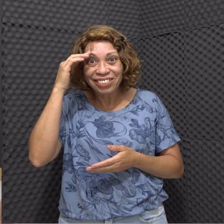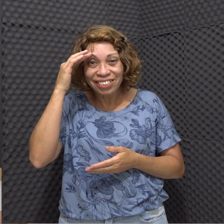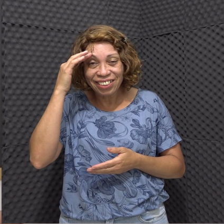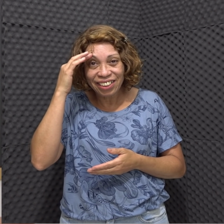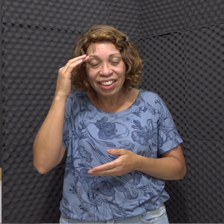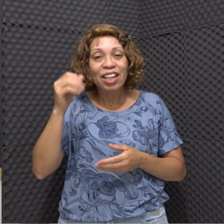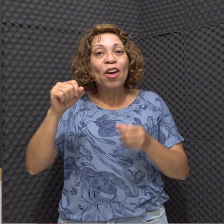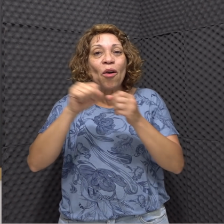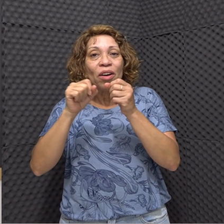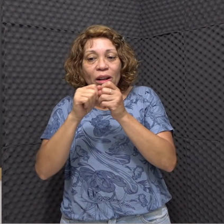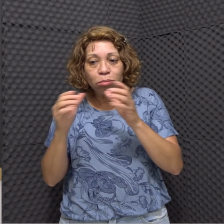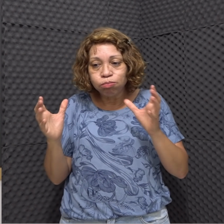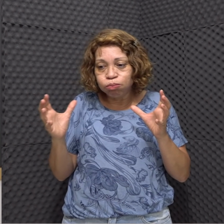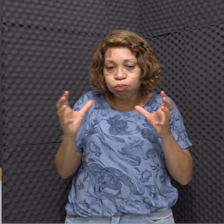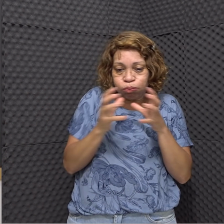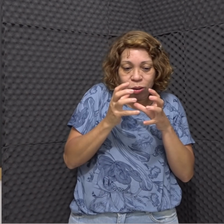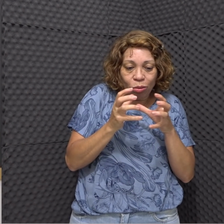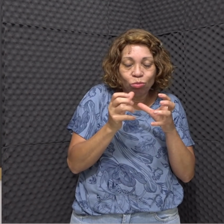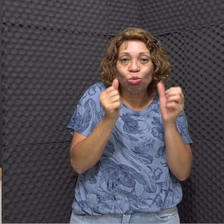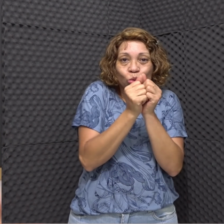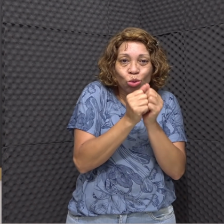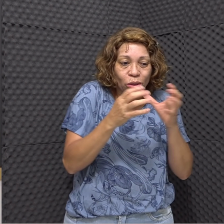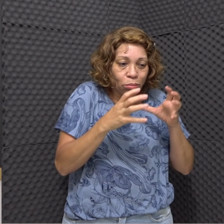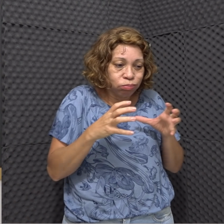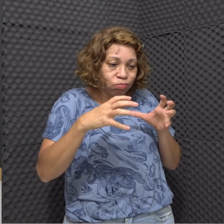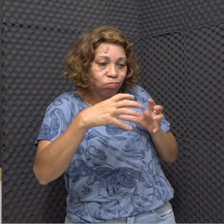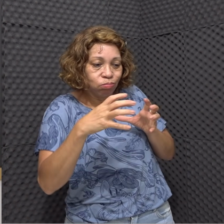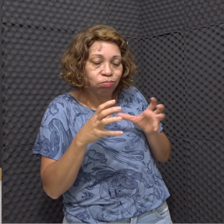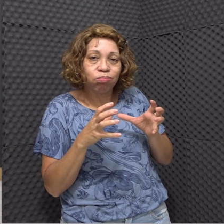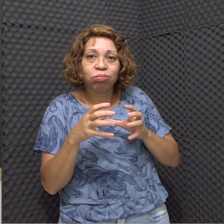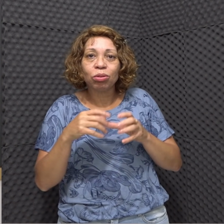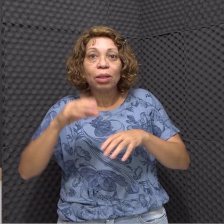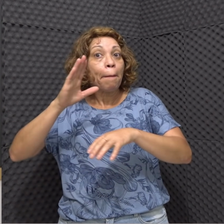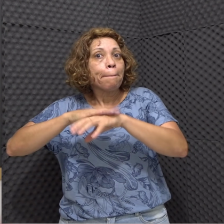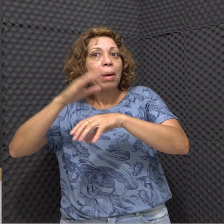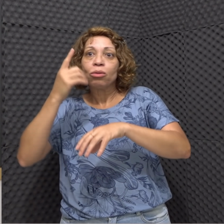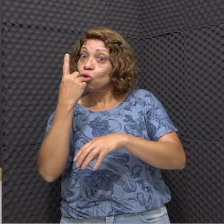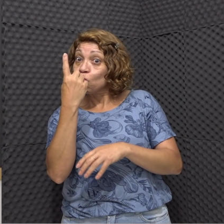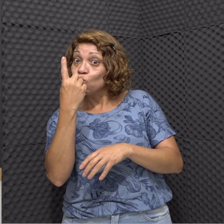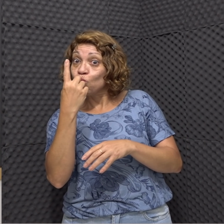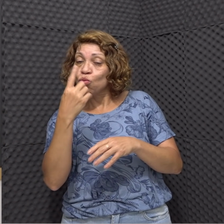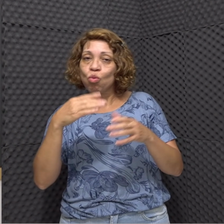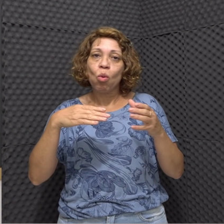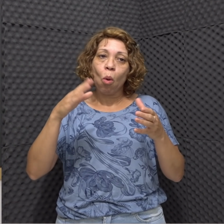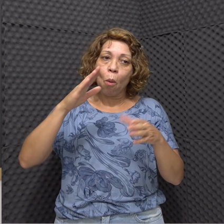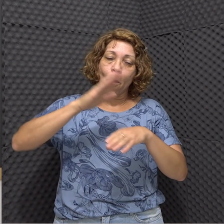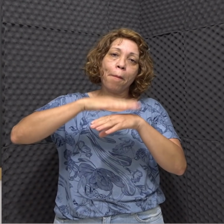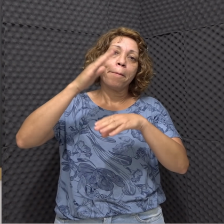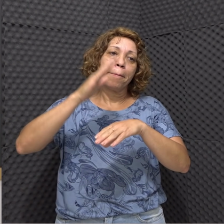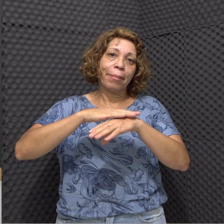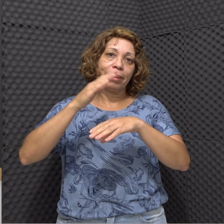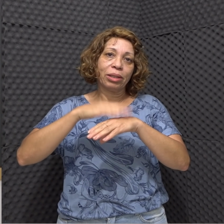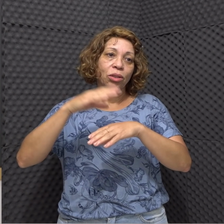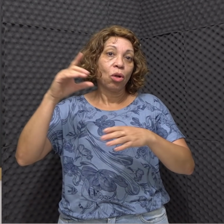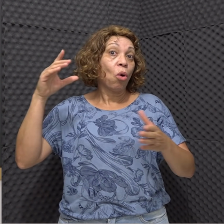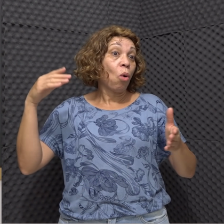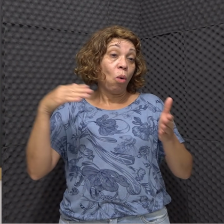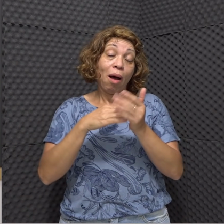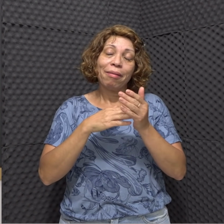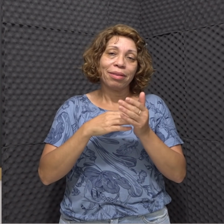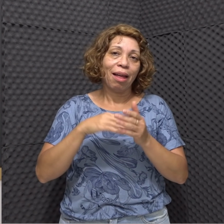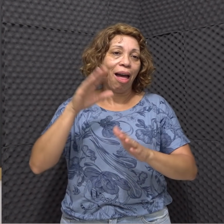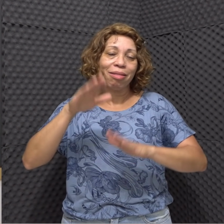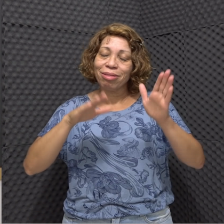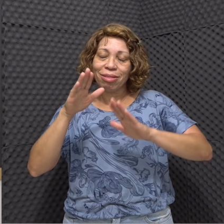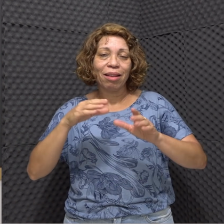de um diagrama onde nós fazemos a reunião de elementos de um ou mais elementos, ou até,